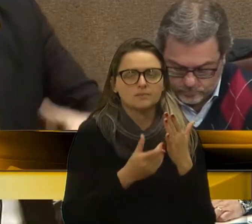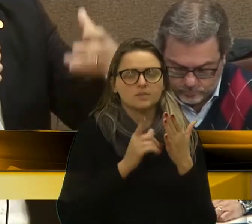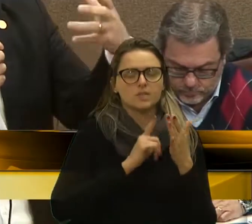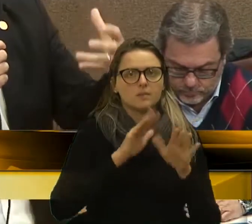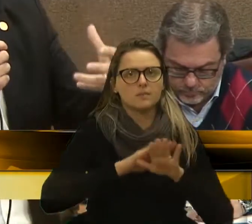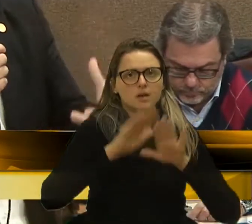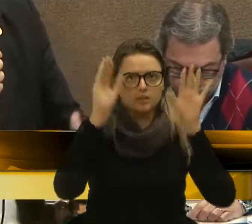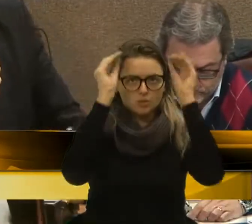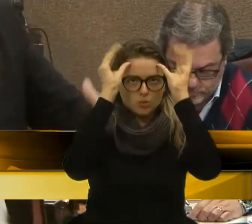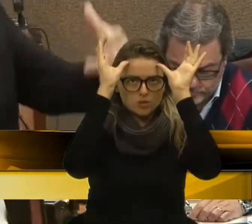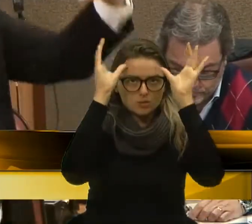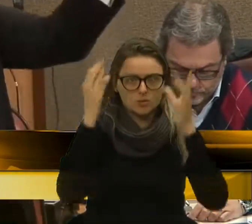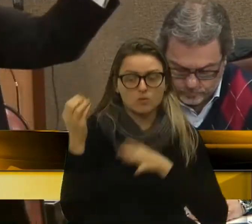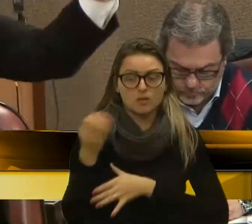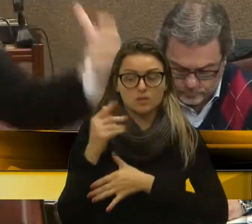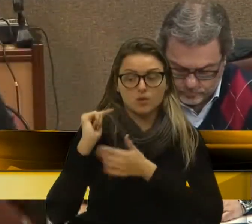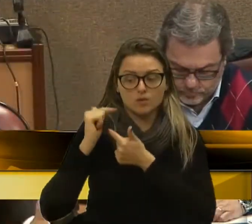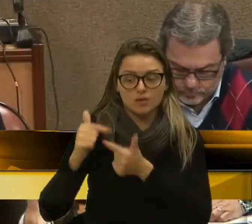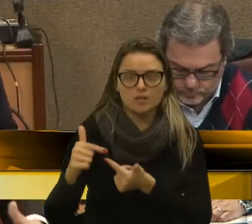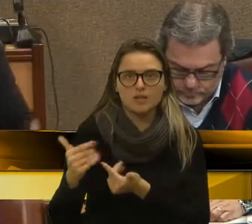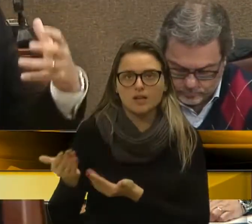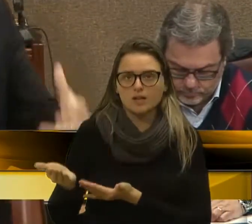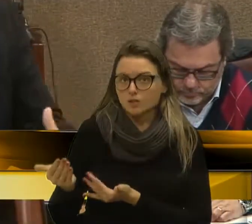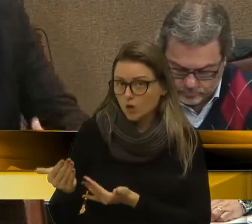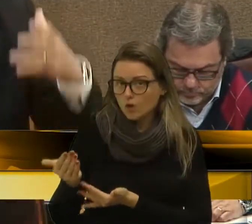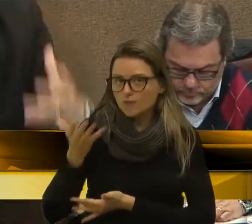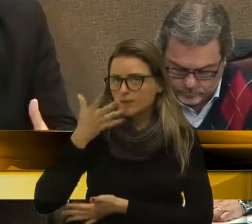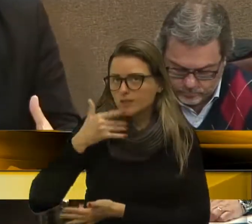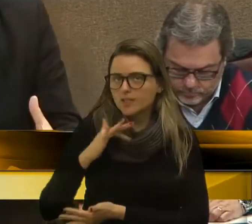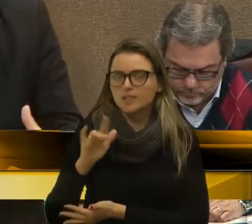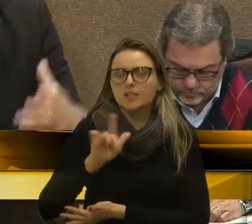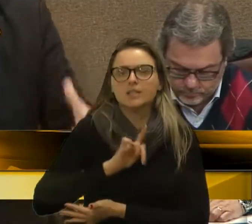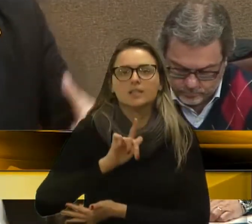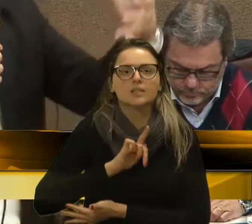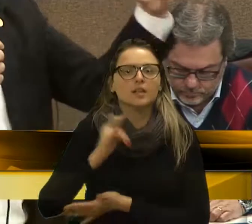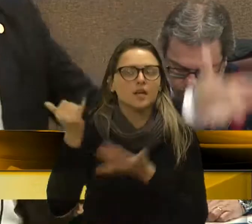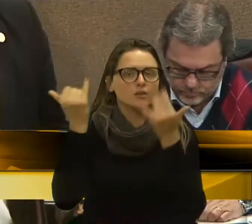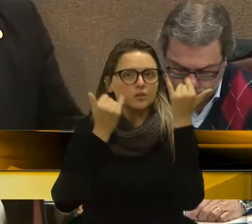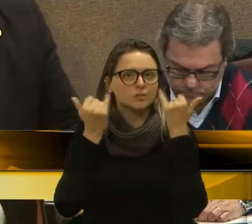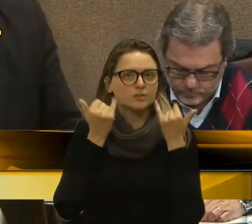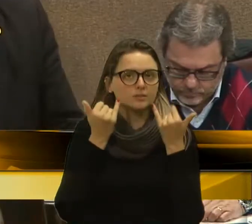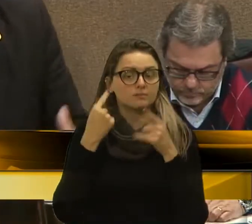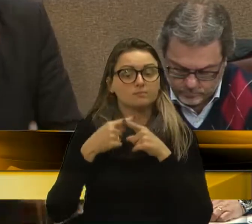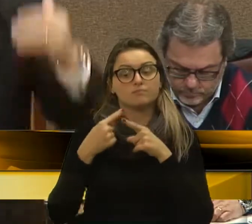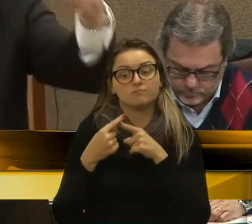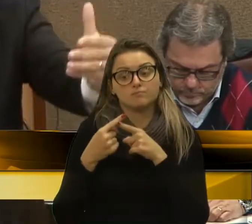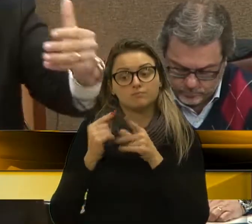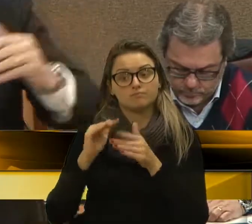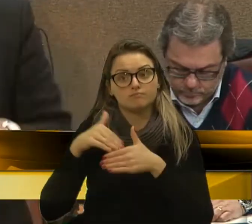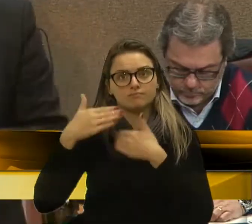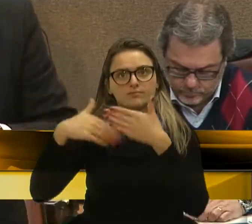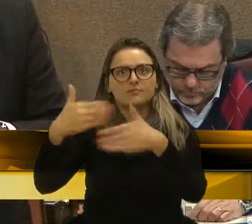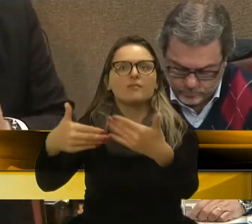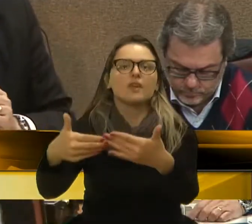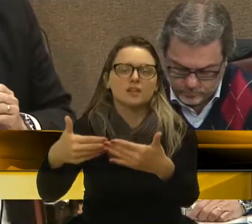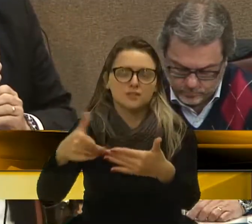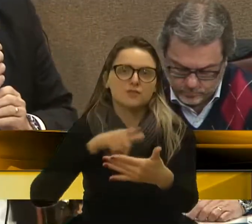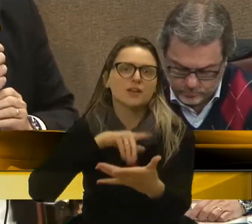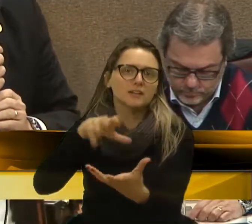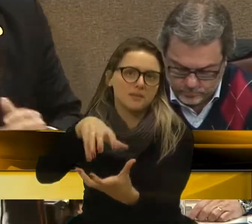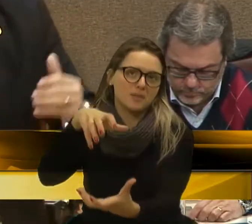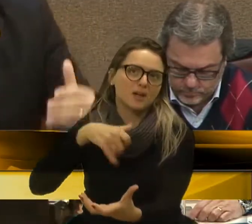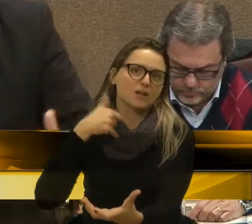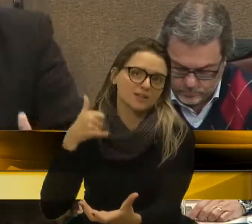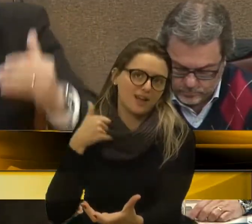escola, as novas gerações tendo essa preocupação de saber, porque todos, ao fim e ao cabo, vão chegar a uma idade